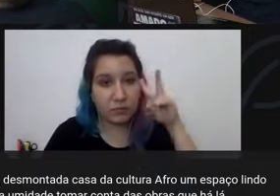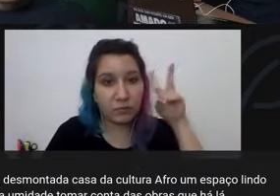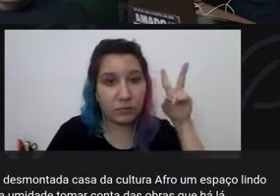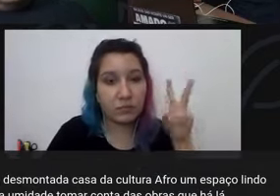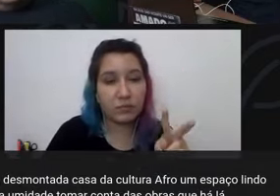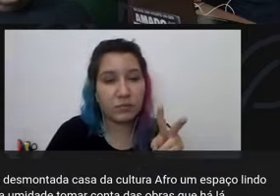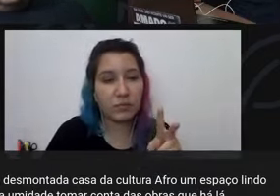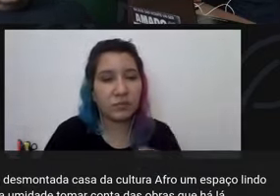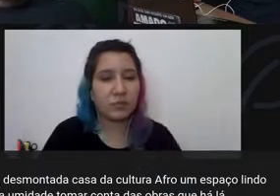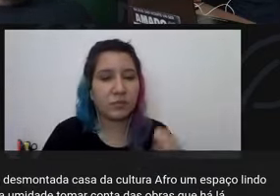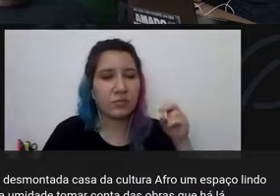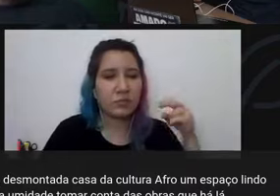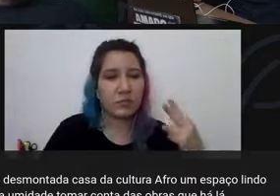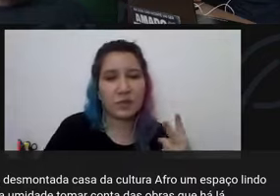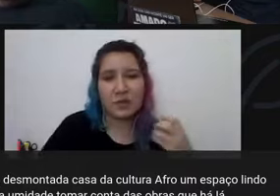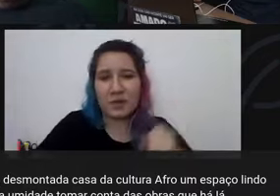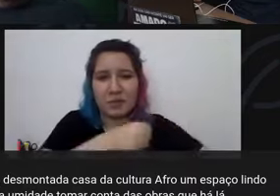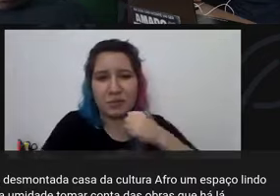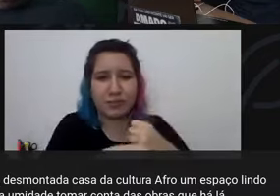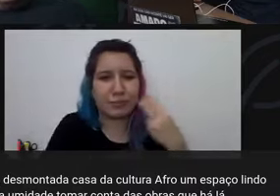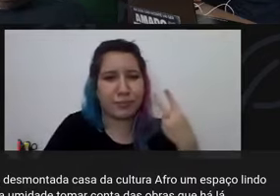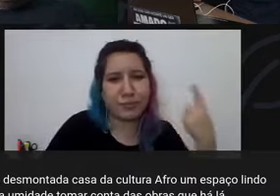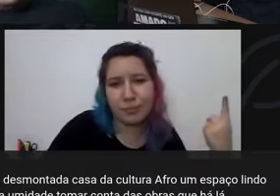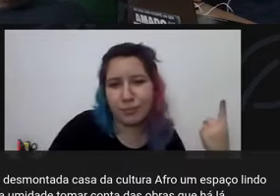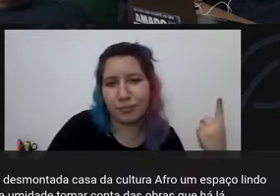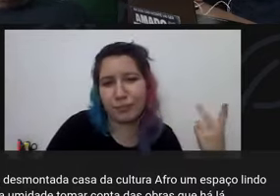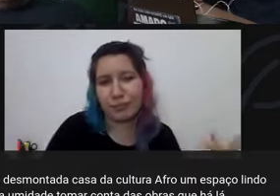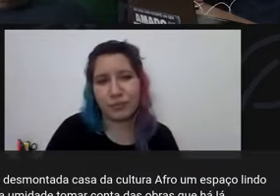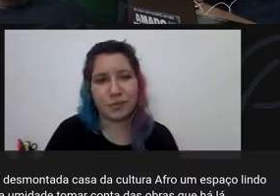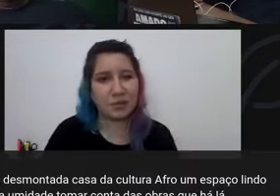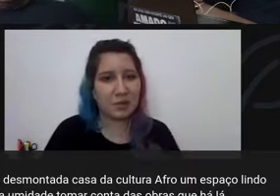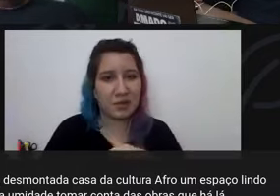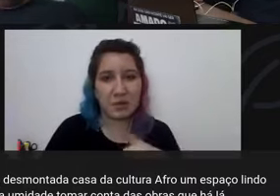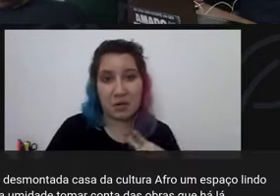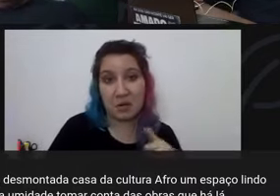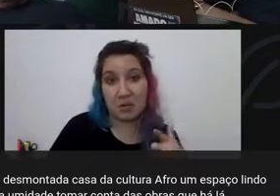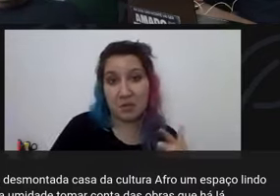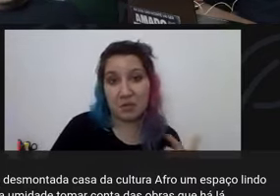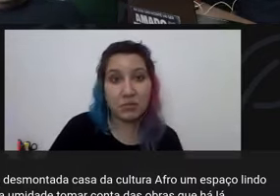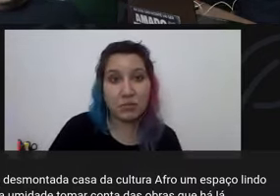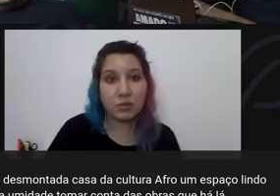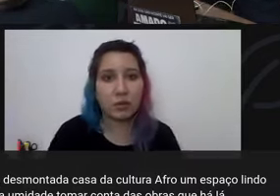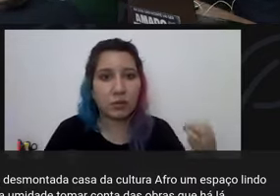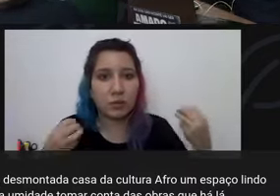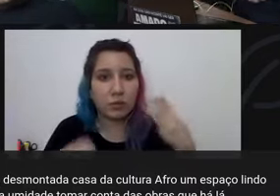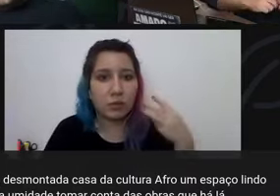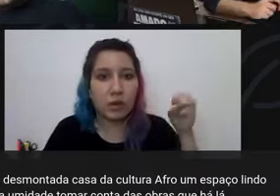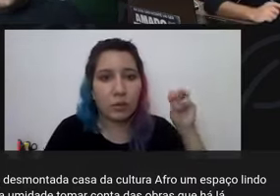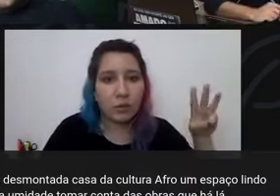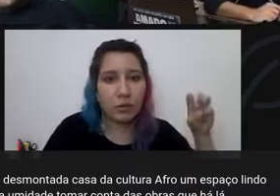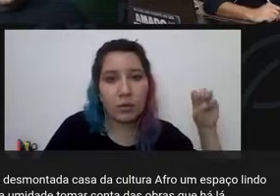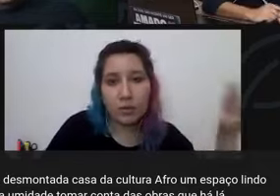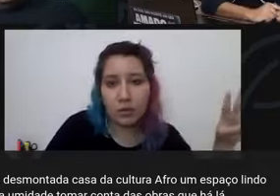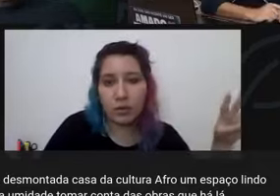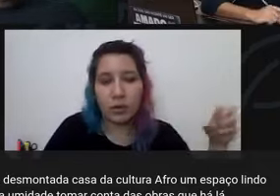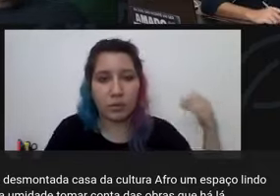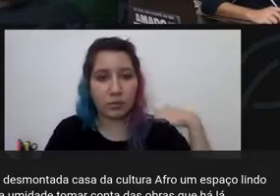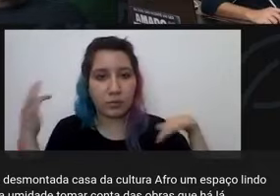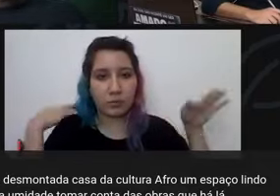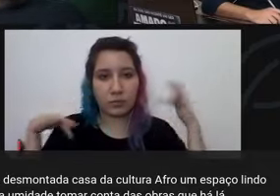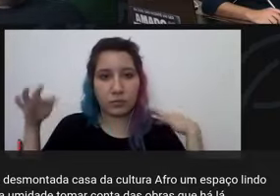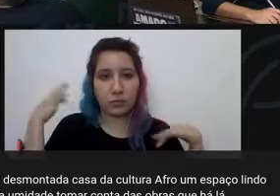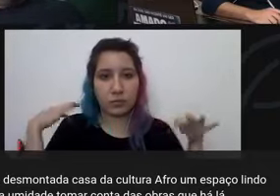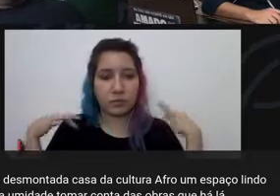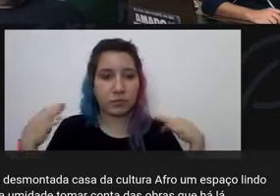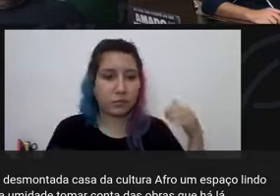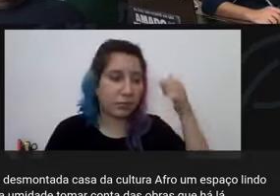século XXI e a cidade de São Vicente não tem um site de turismo, cara. Dá para acreditar isso aí, né? Então, assim,